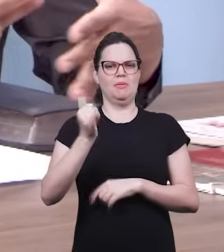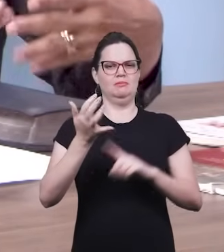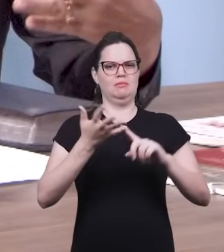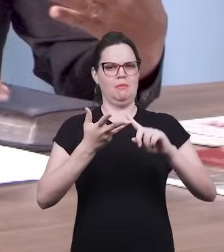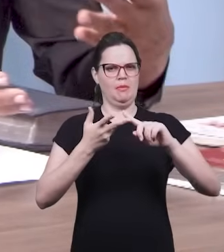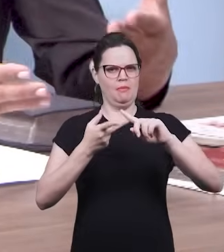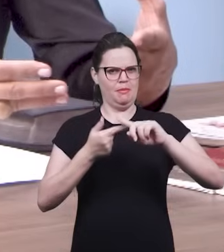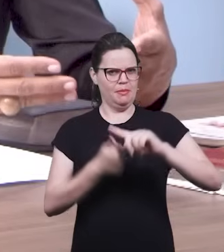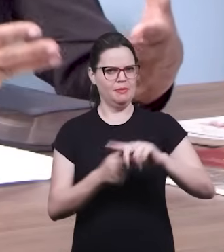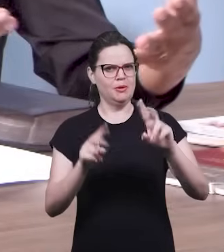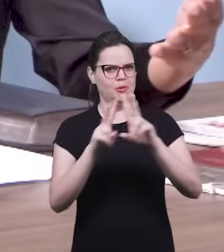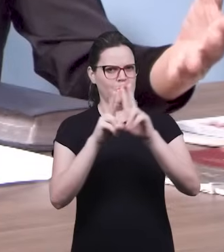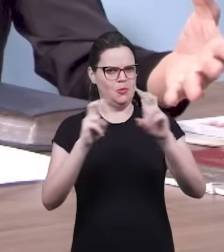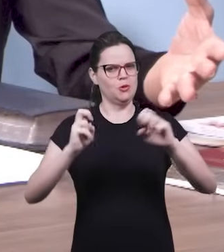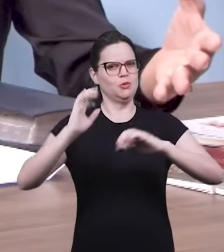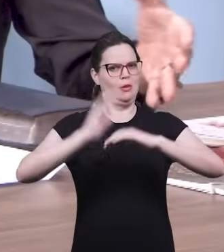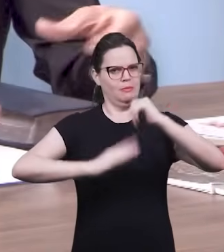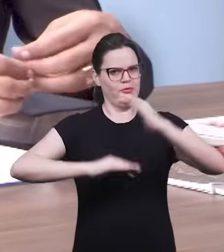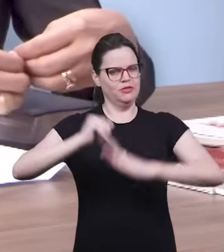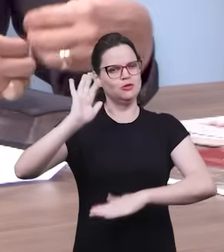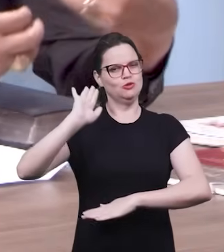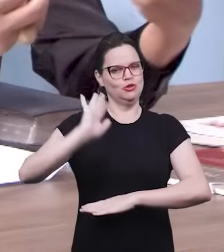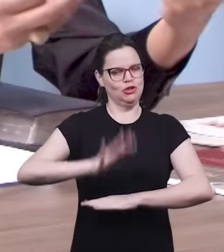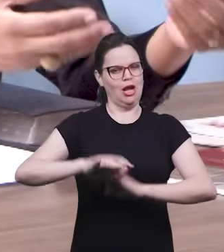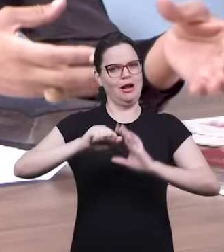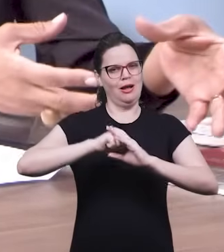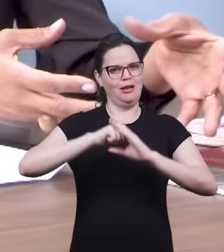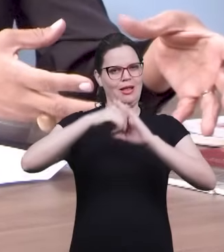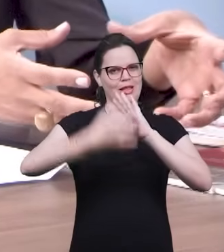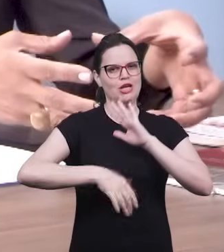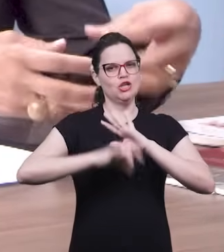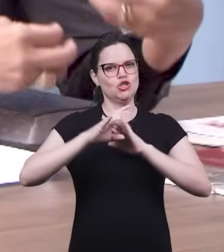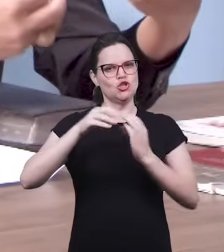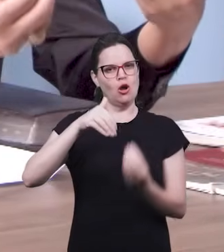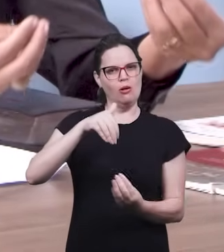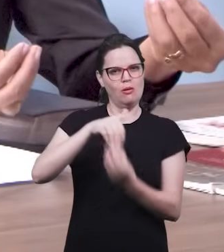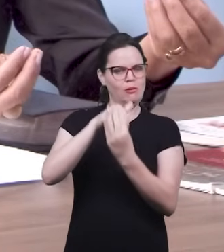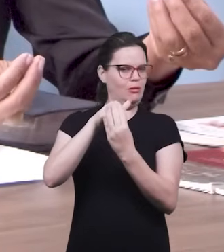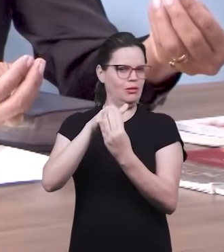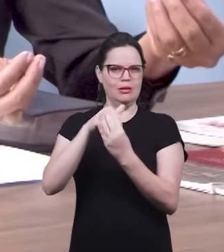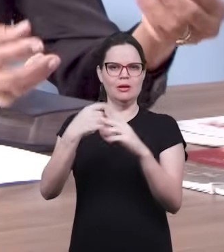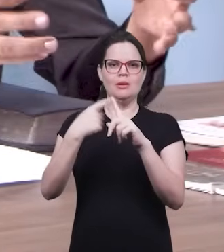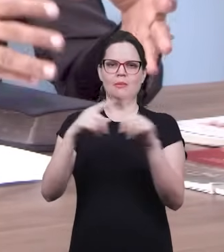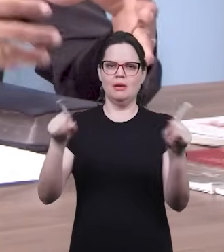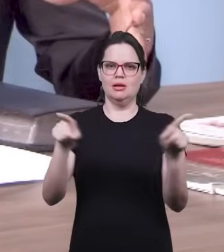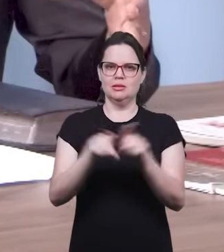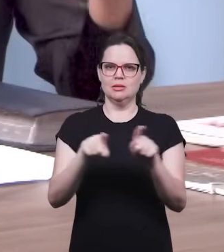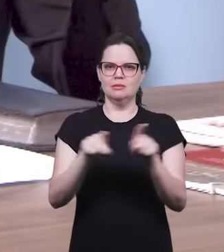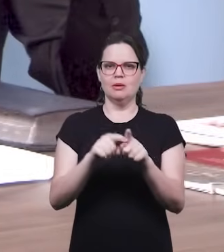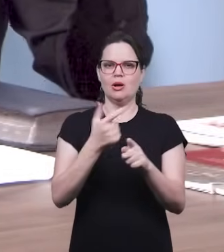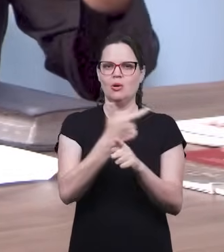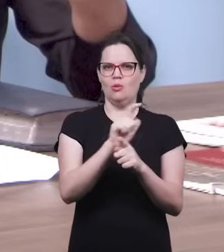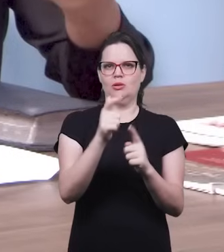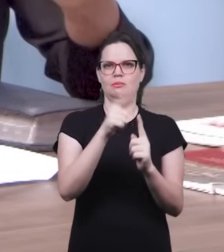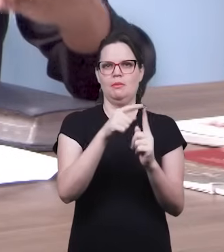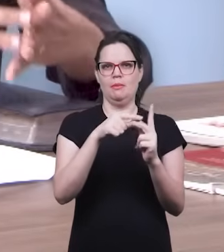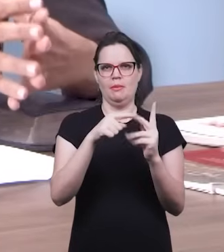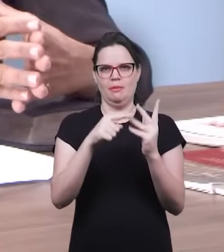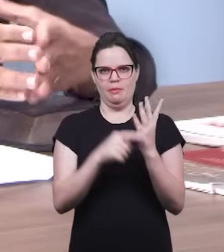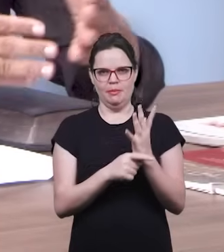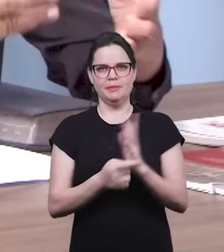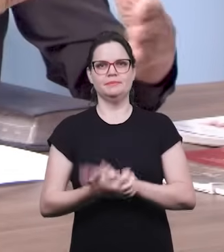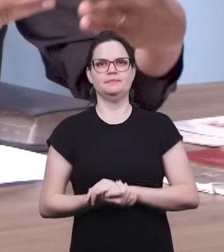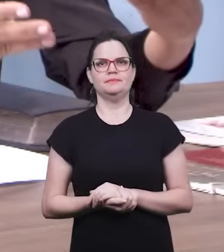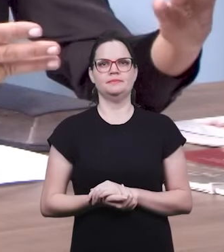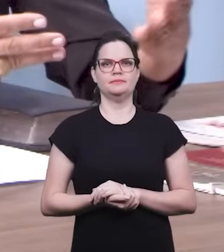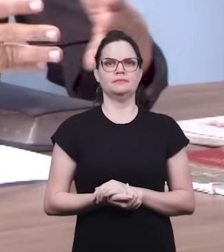se relacionam com essa profissão, não só do implante, onde o senhor foi especialista, mas tantas outras questões, e especialmente